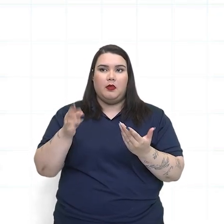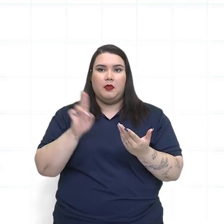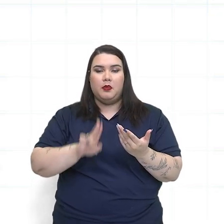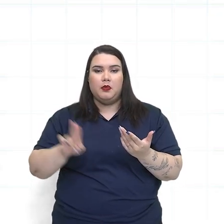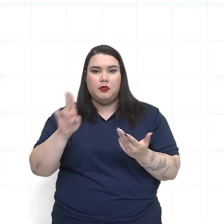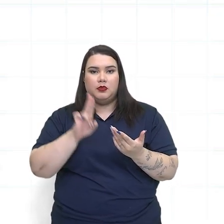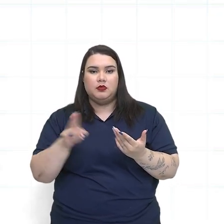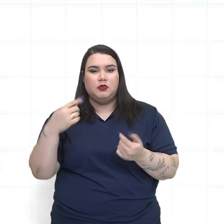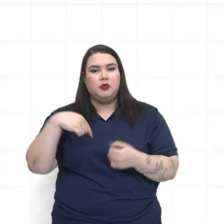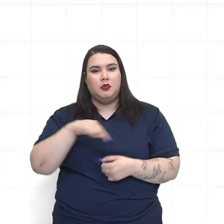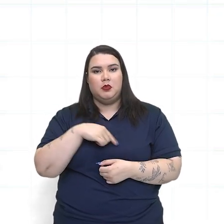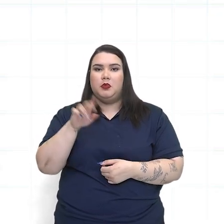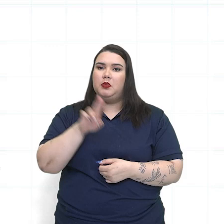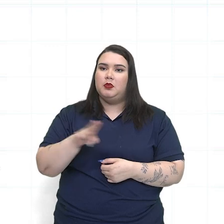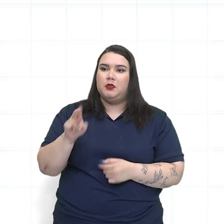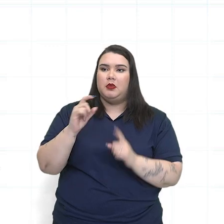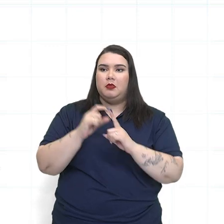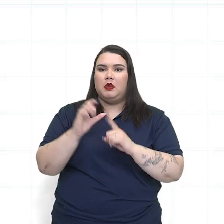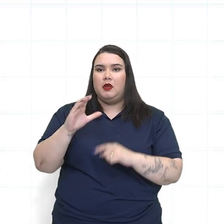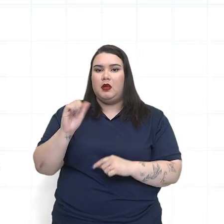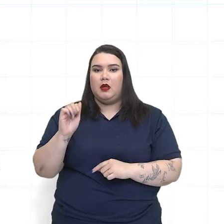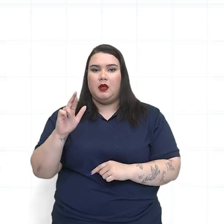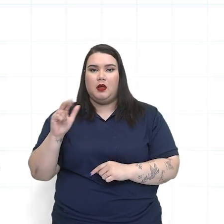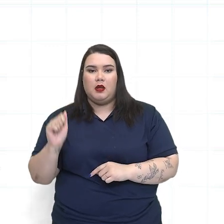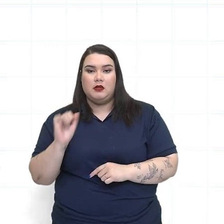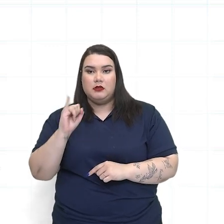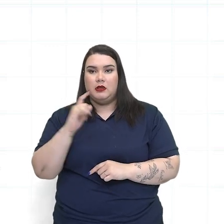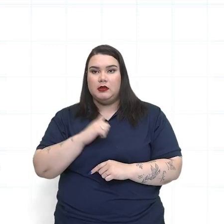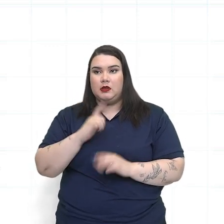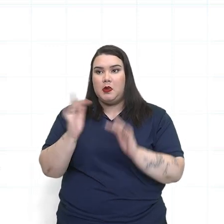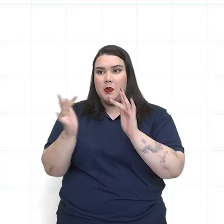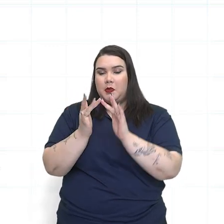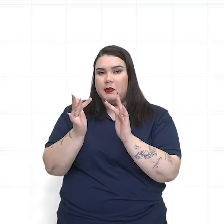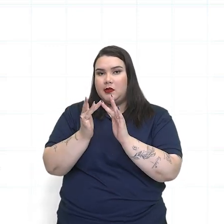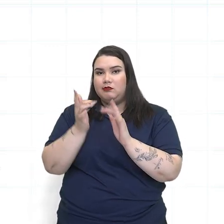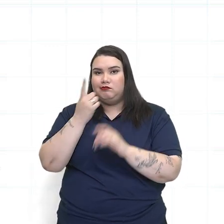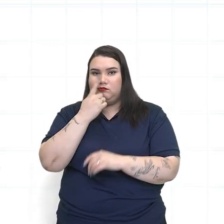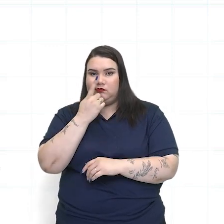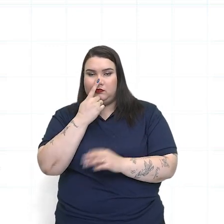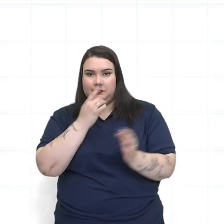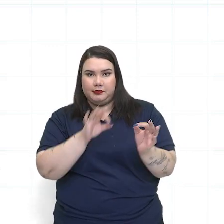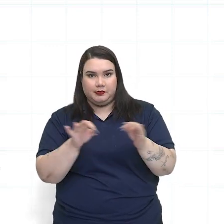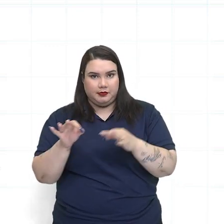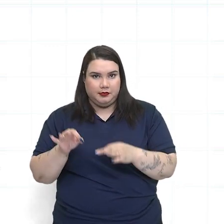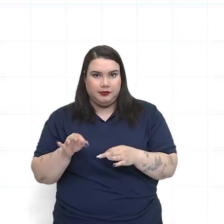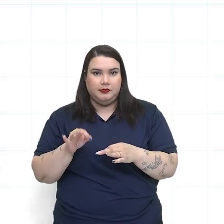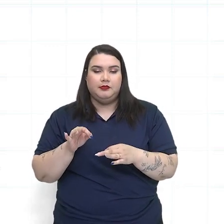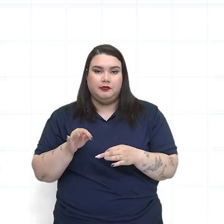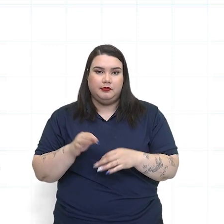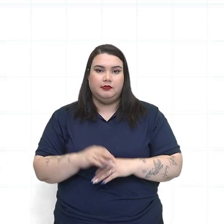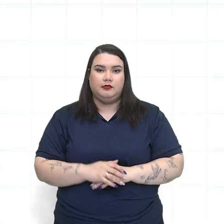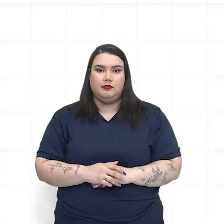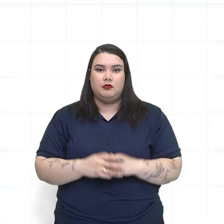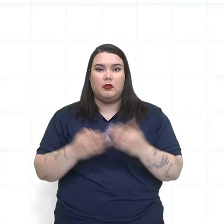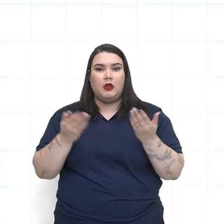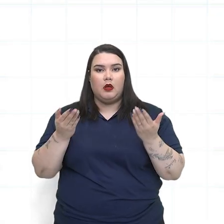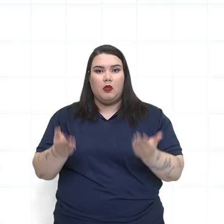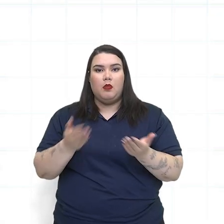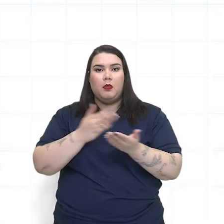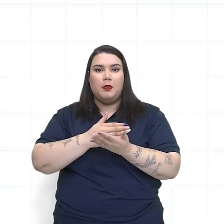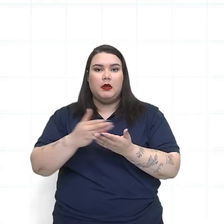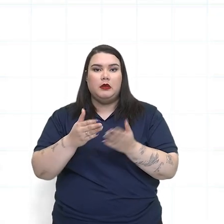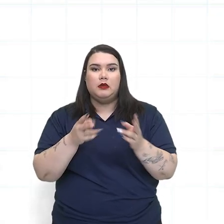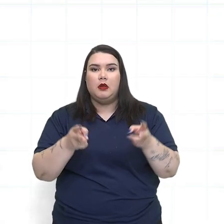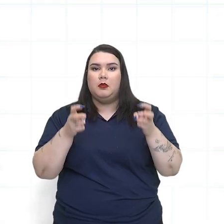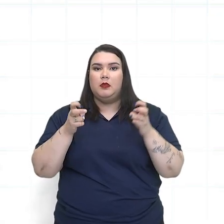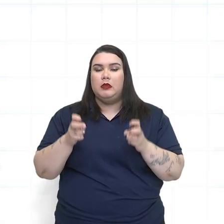no usual a gente utiliza a palavra cara quando tem uma certa intimidade com a pessoa, não é? E aí você começa